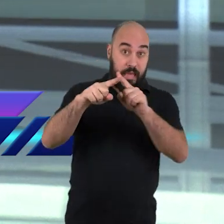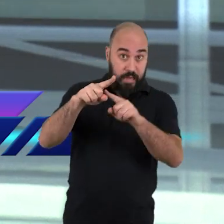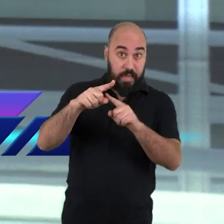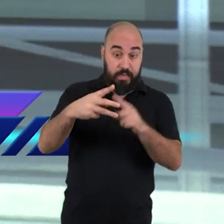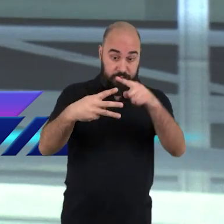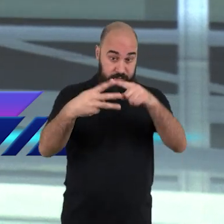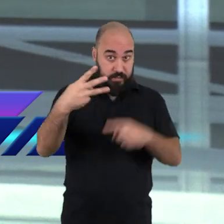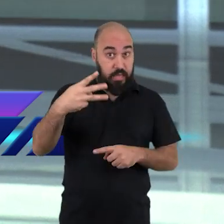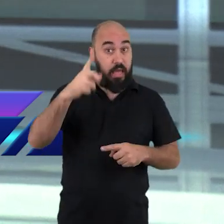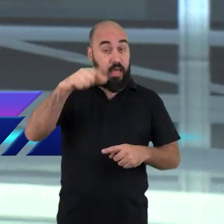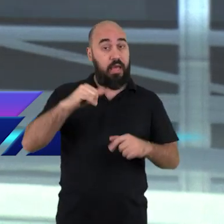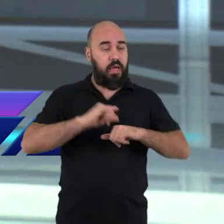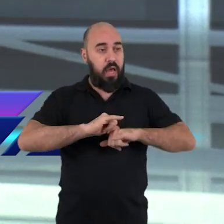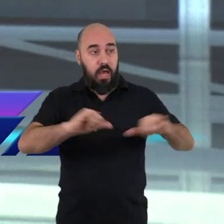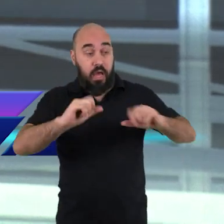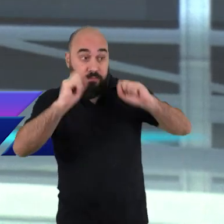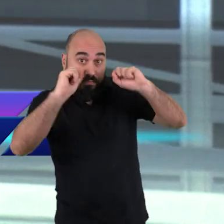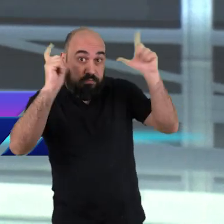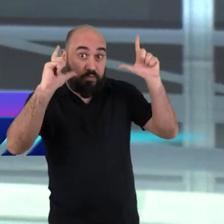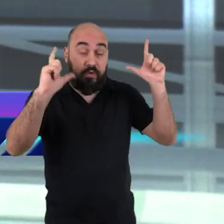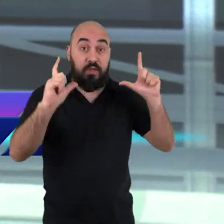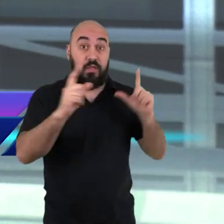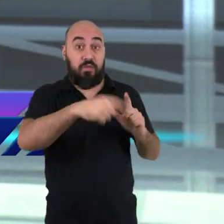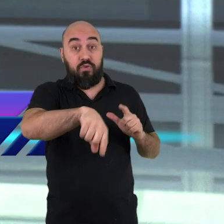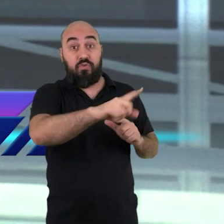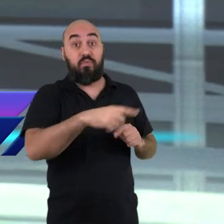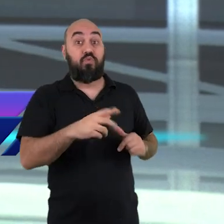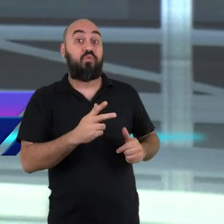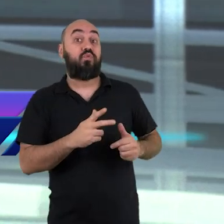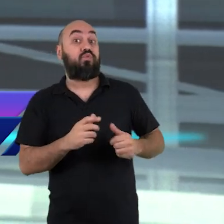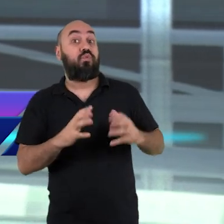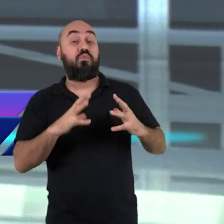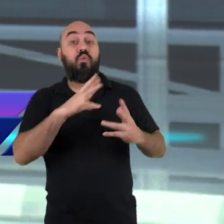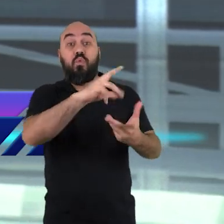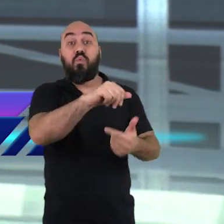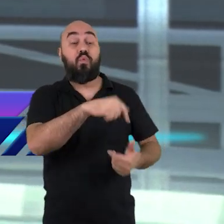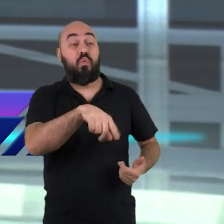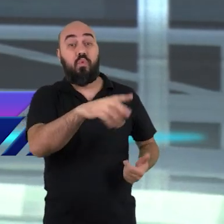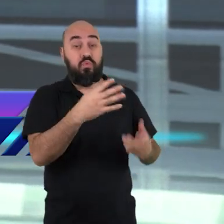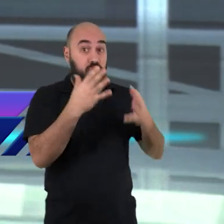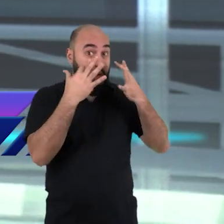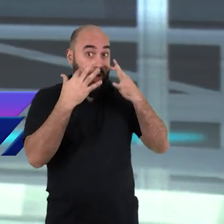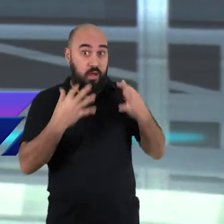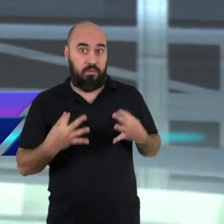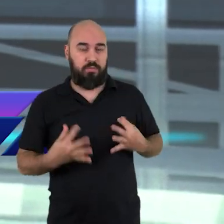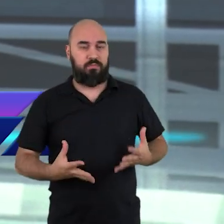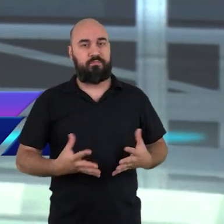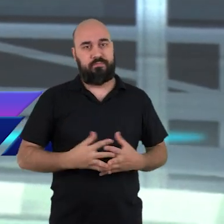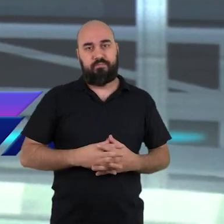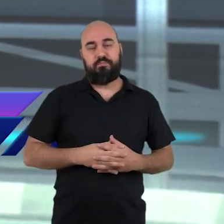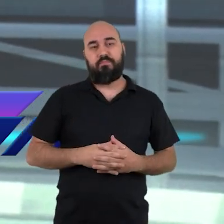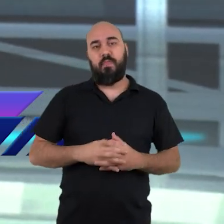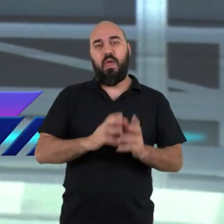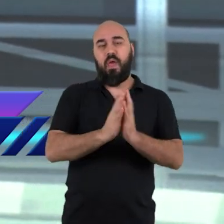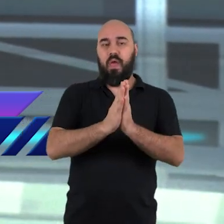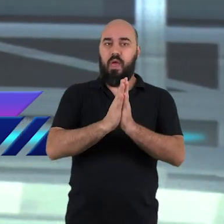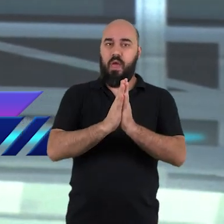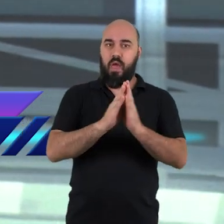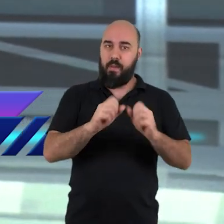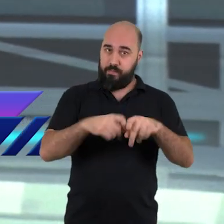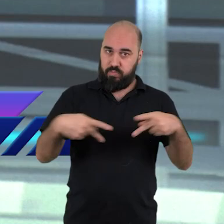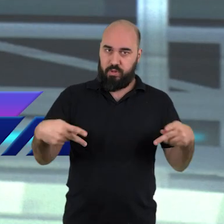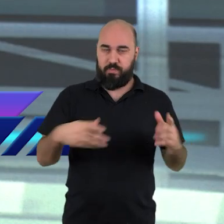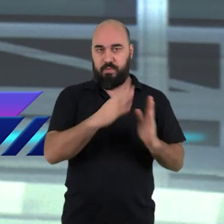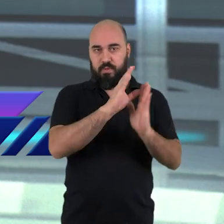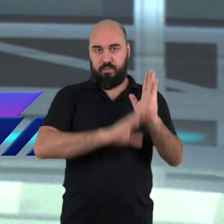Deus tem, especialmente nos momentos finais da história do mundo. Diz assim a Bíblia, Apocalipse 14,